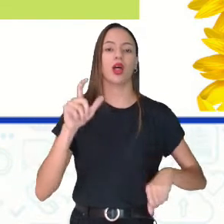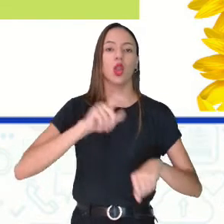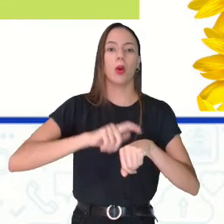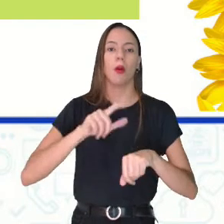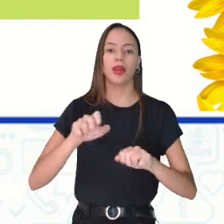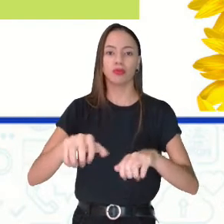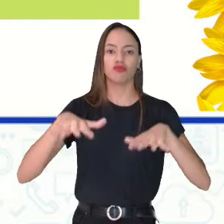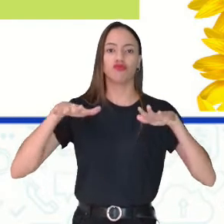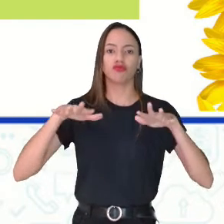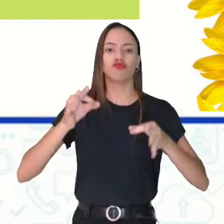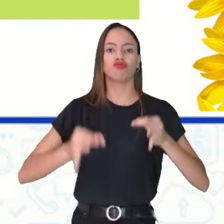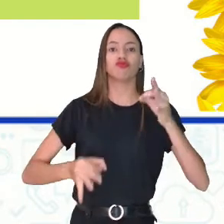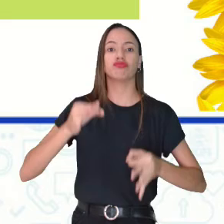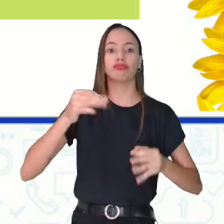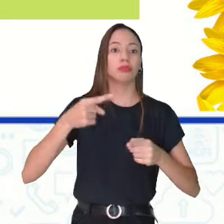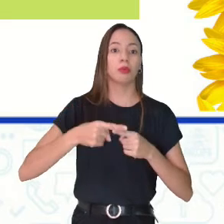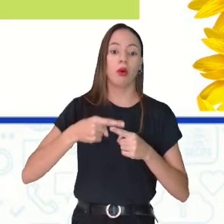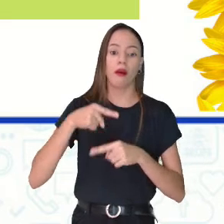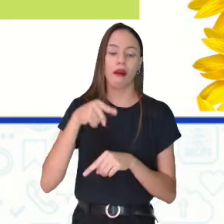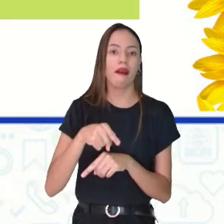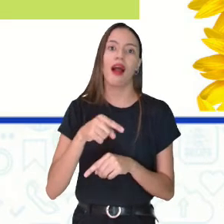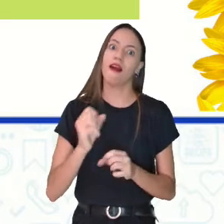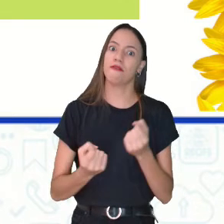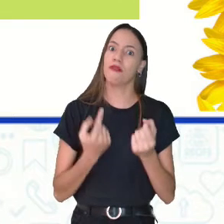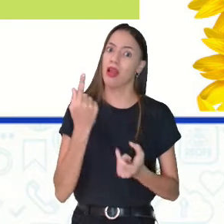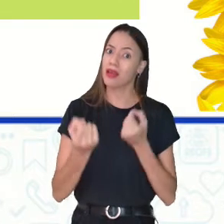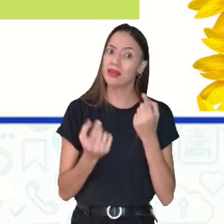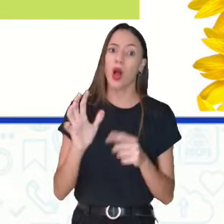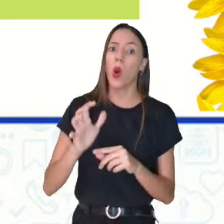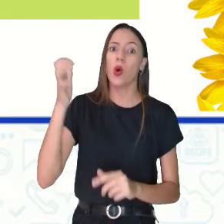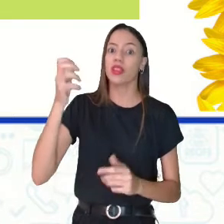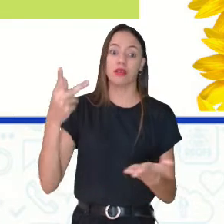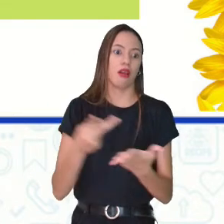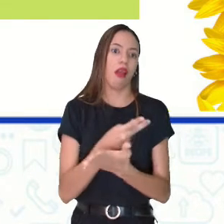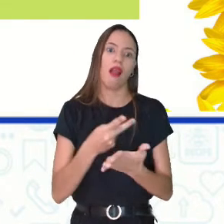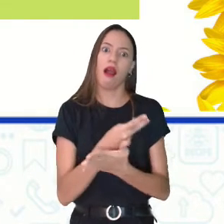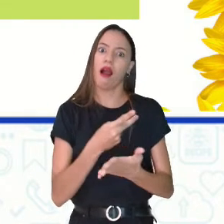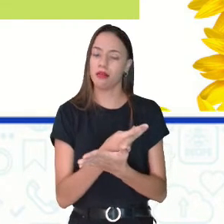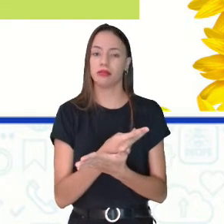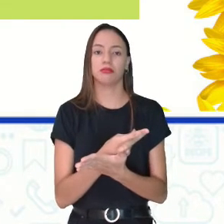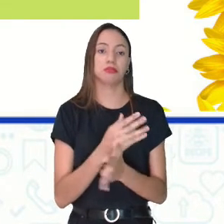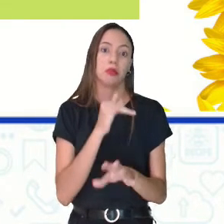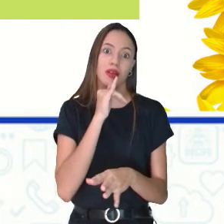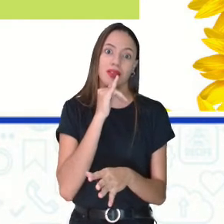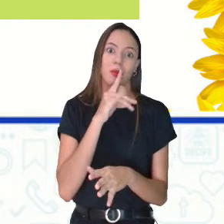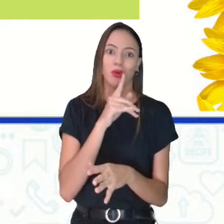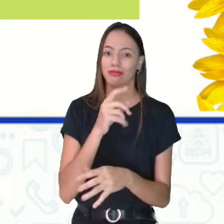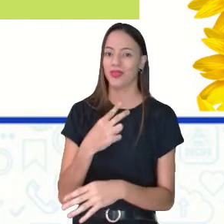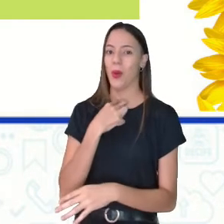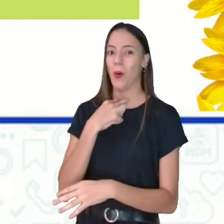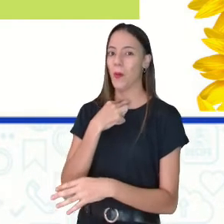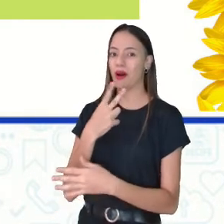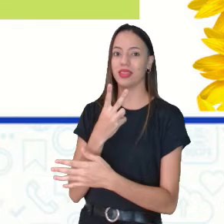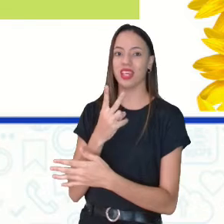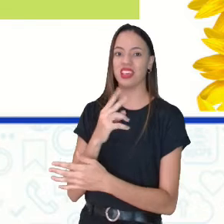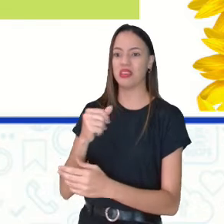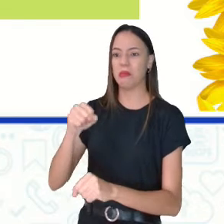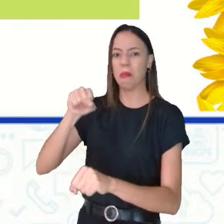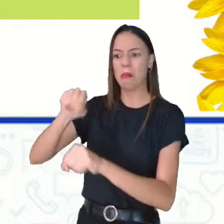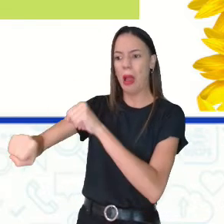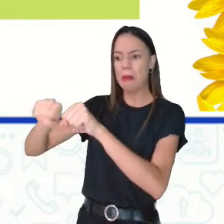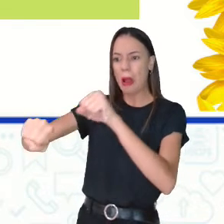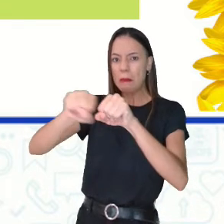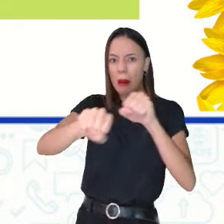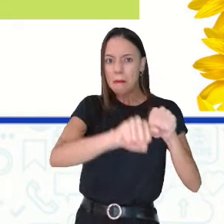se chegasse a tal conclusão. Até porque não podemos, não é, matar qualquer um por qualquer coisa. Tem que,